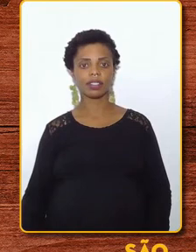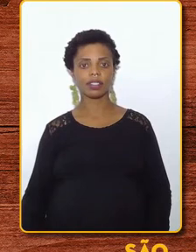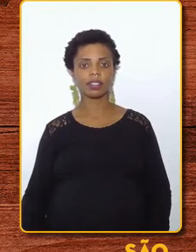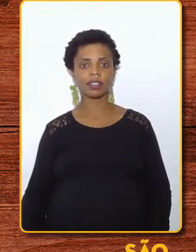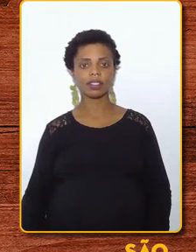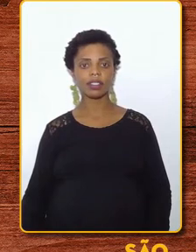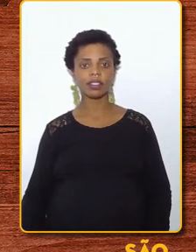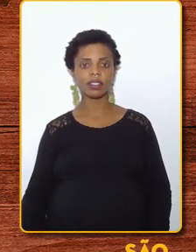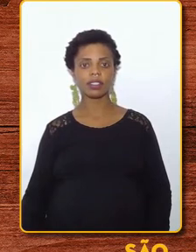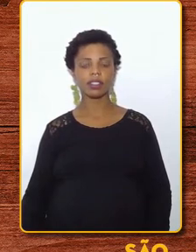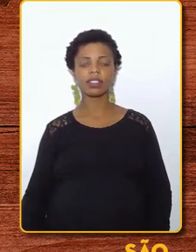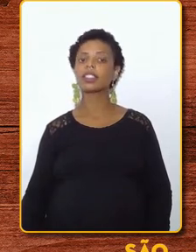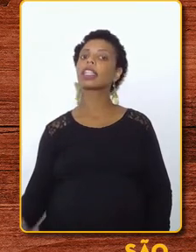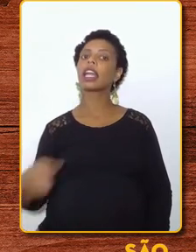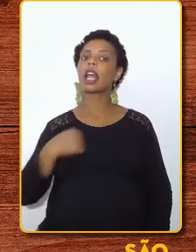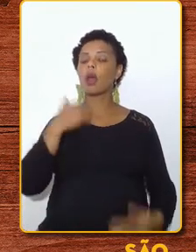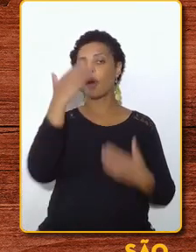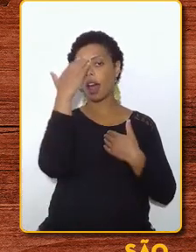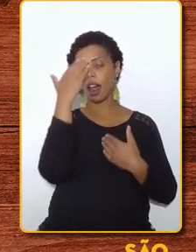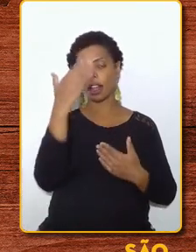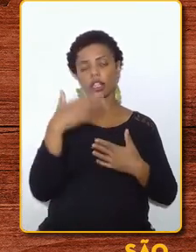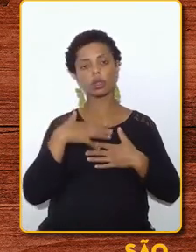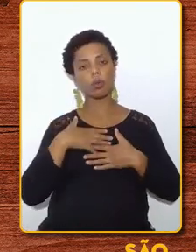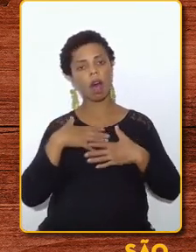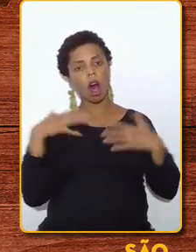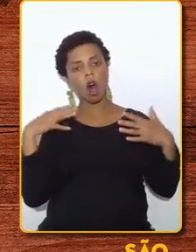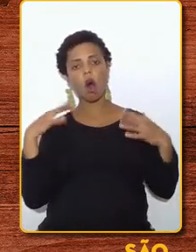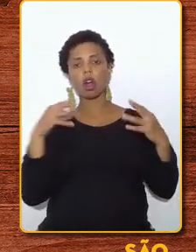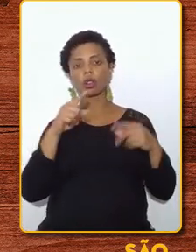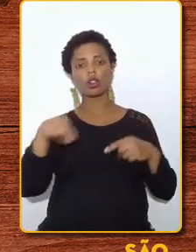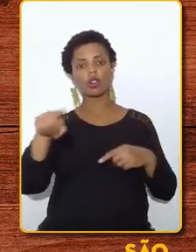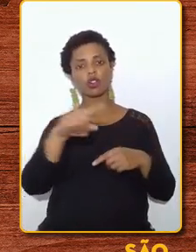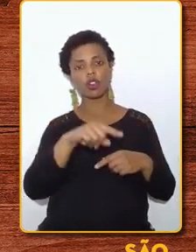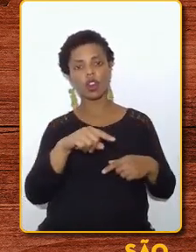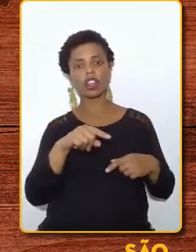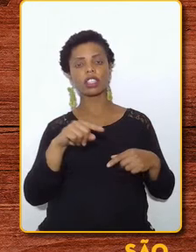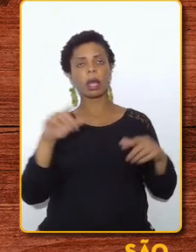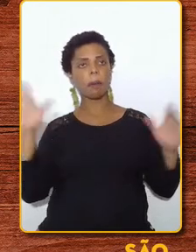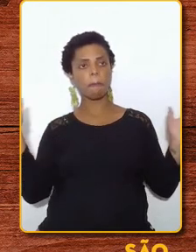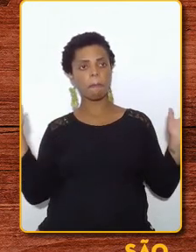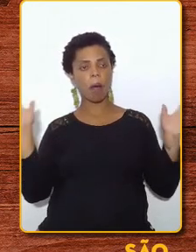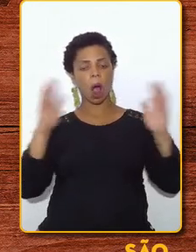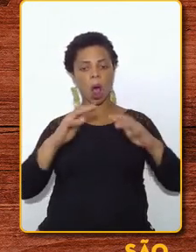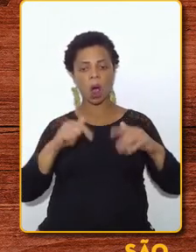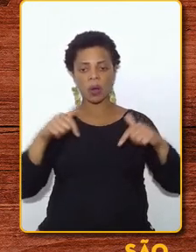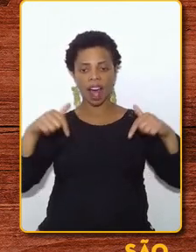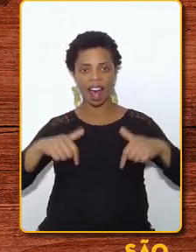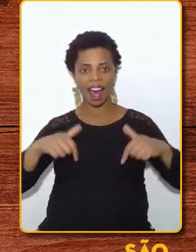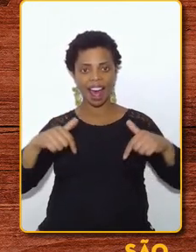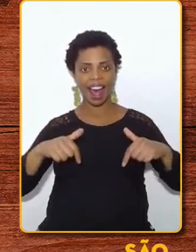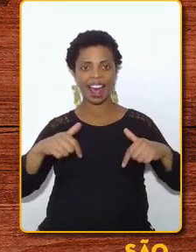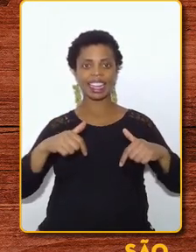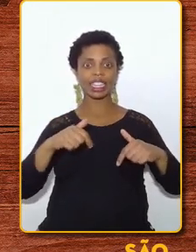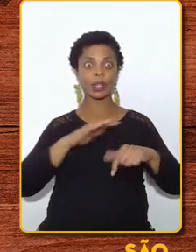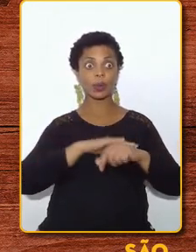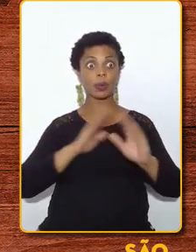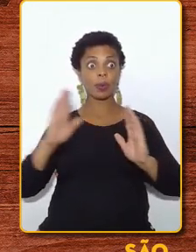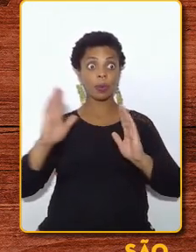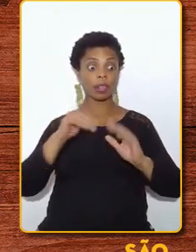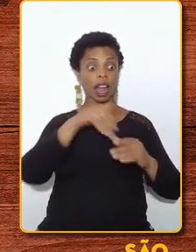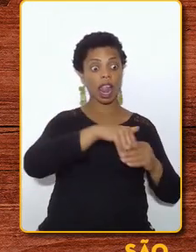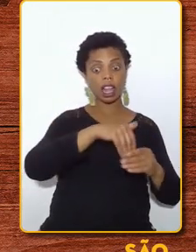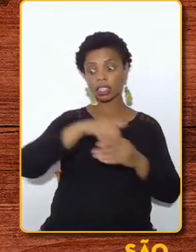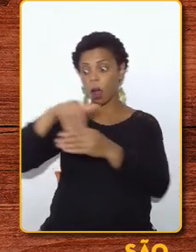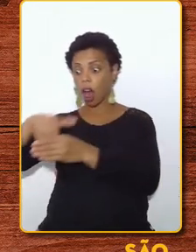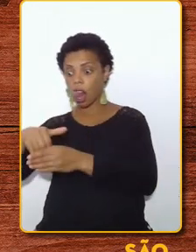Eu que agradeço, uma honra mesmo ter todos vocês, juntar esse time aqui entre eleições, assim, é